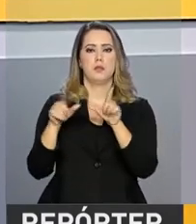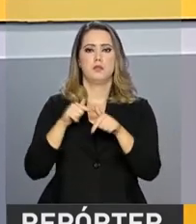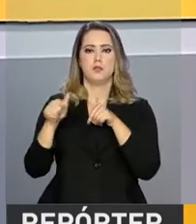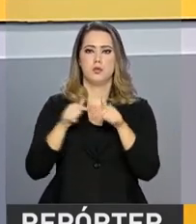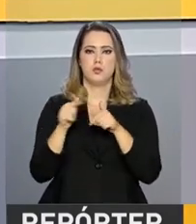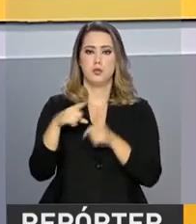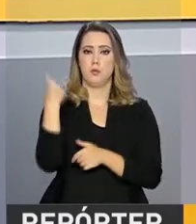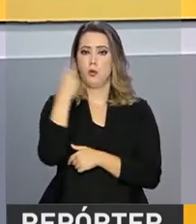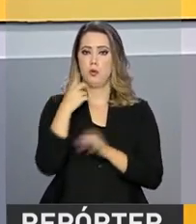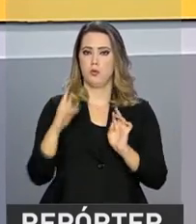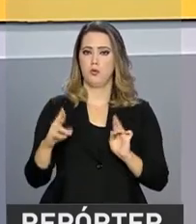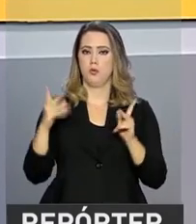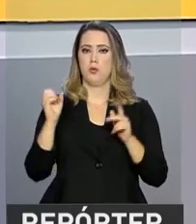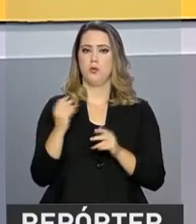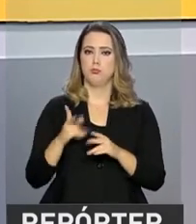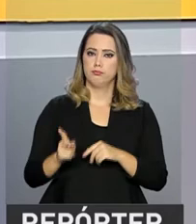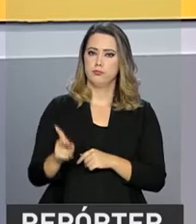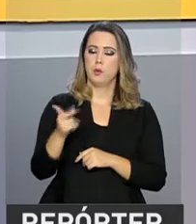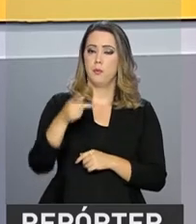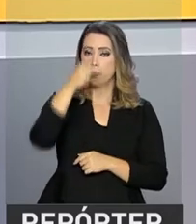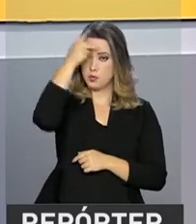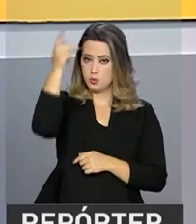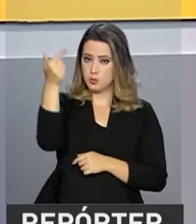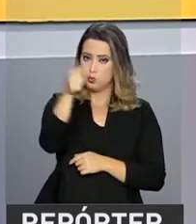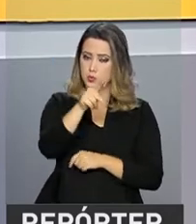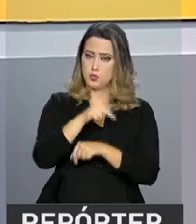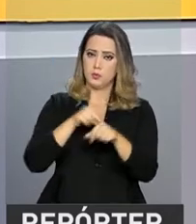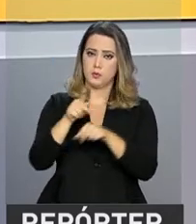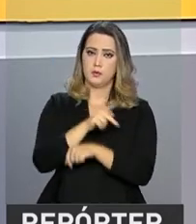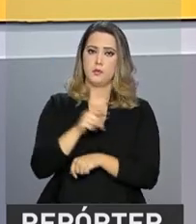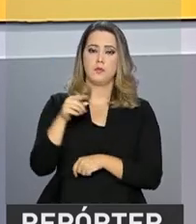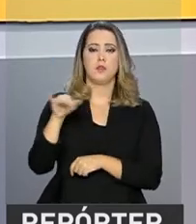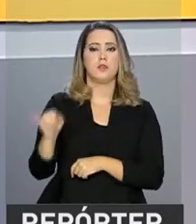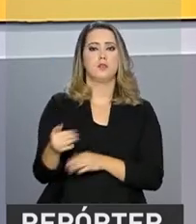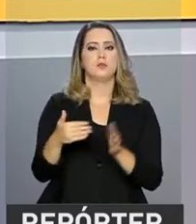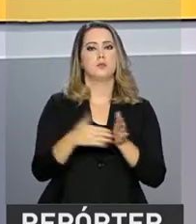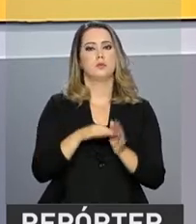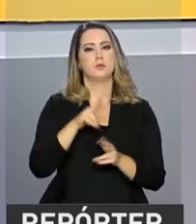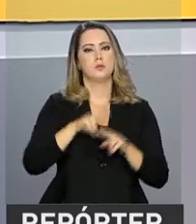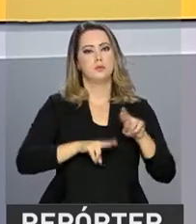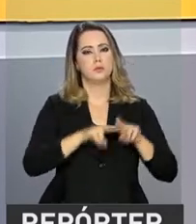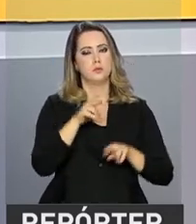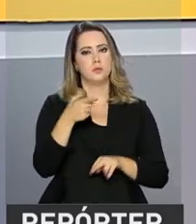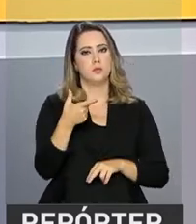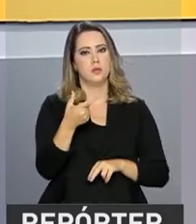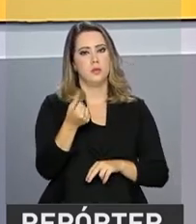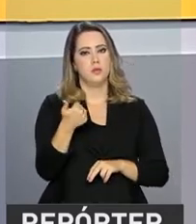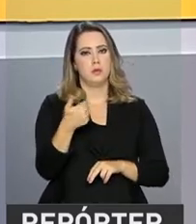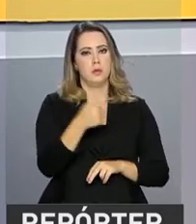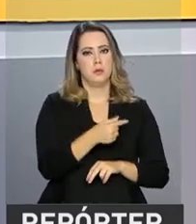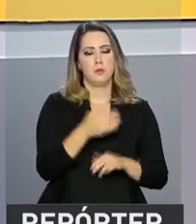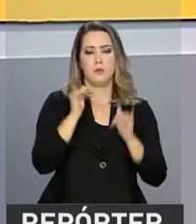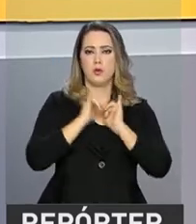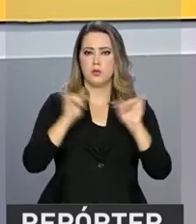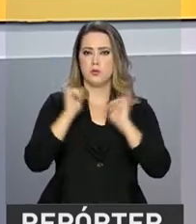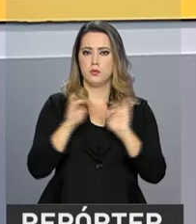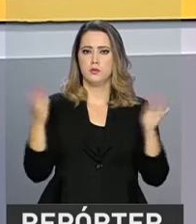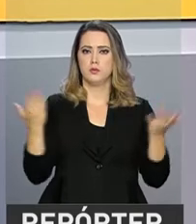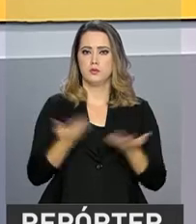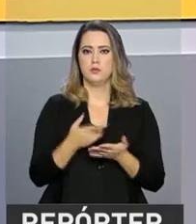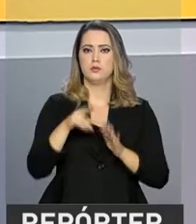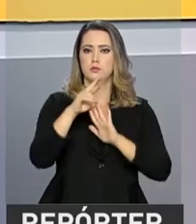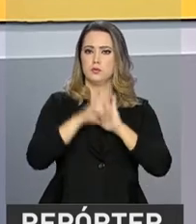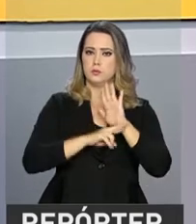trabalho temporário ou permanente para estrangeiros no país entre janeiro a junho de 2017. Os dados divulgados hoje estão